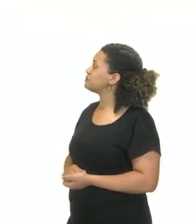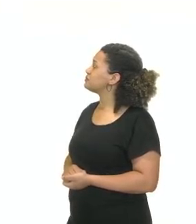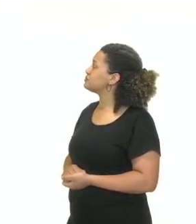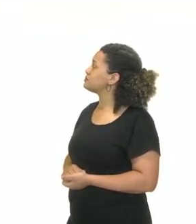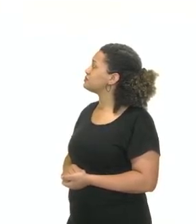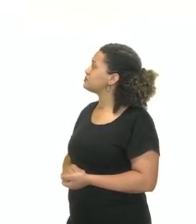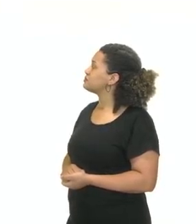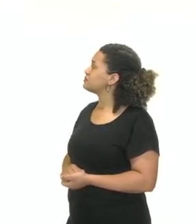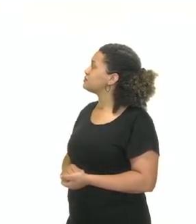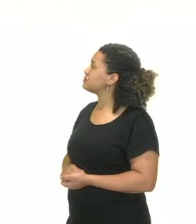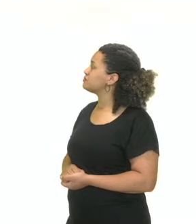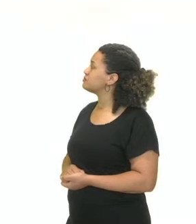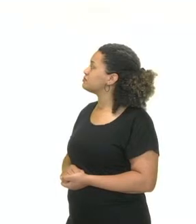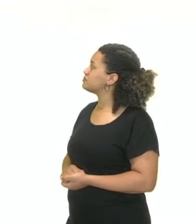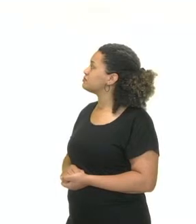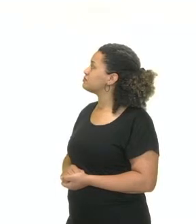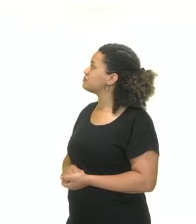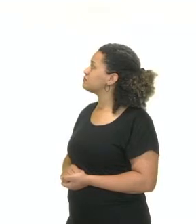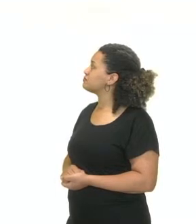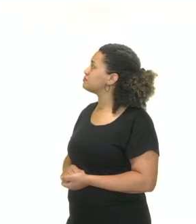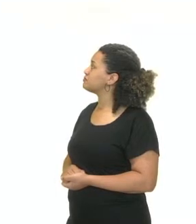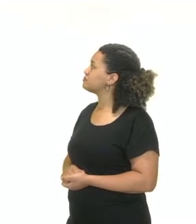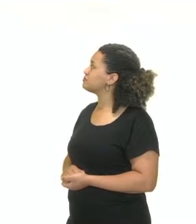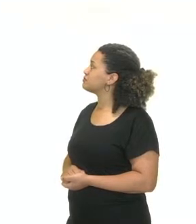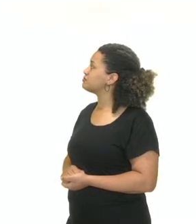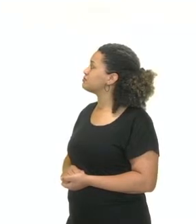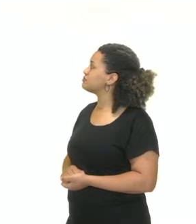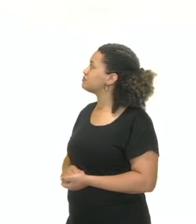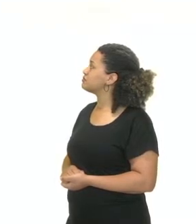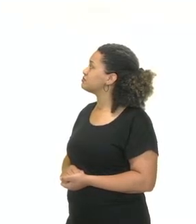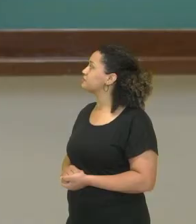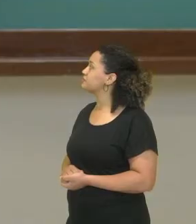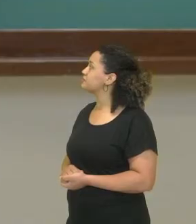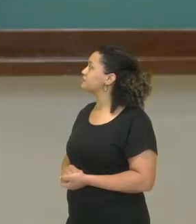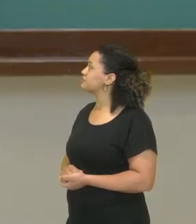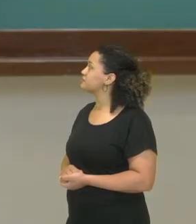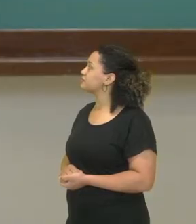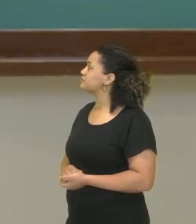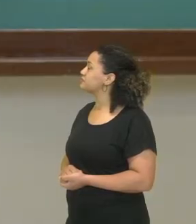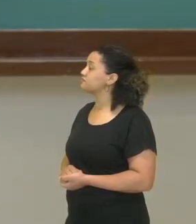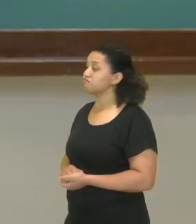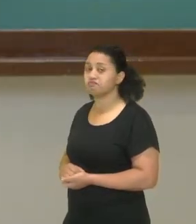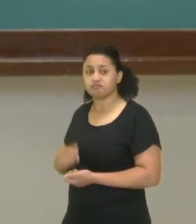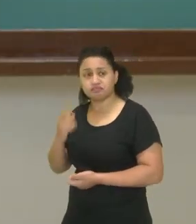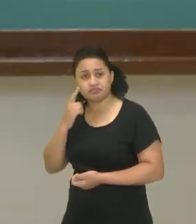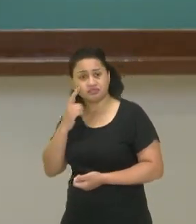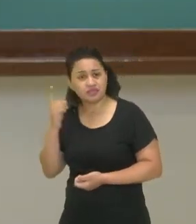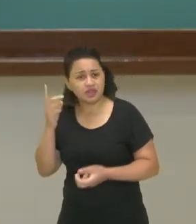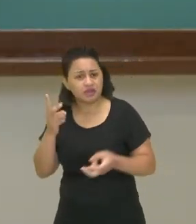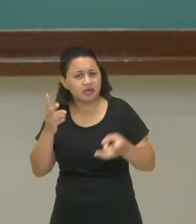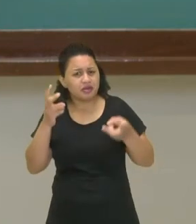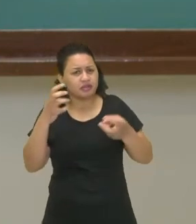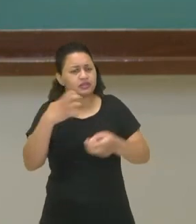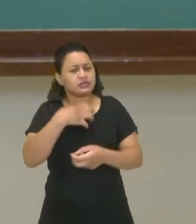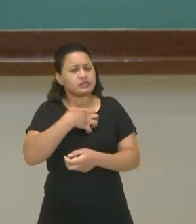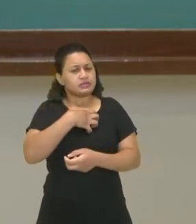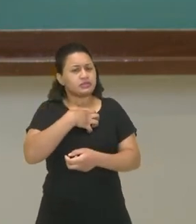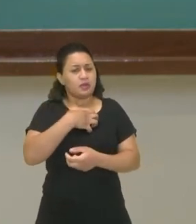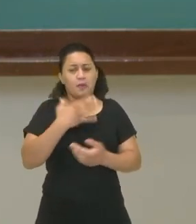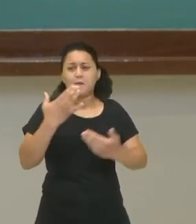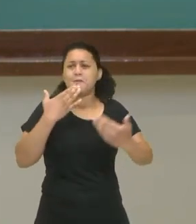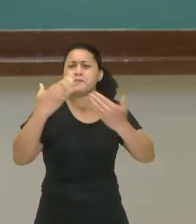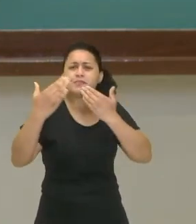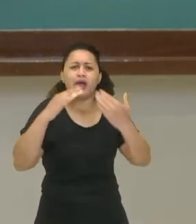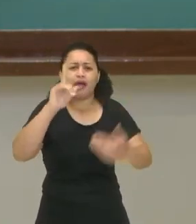imensidades, varrei os mares, tufão. Perceba a profundidade como quando ele invoca os